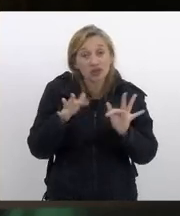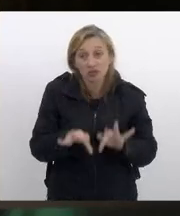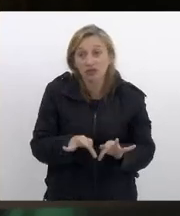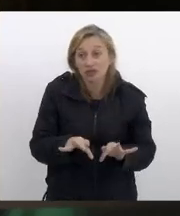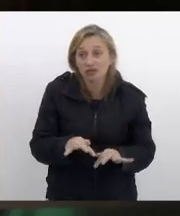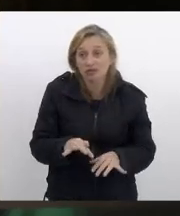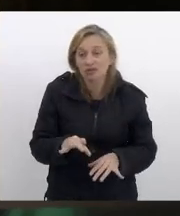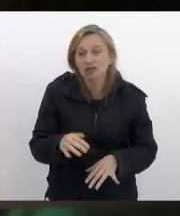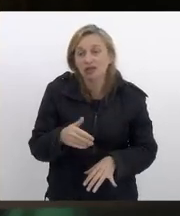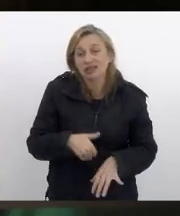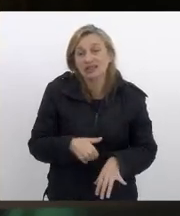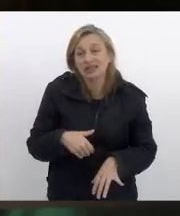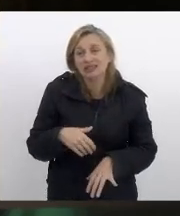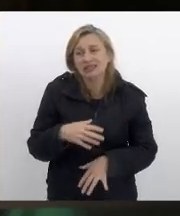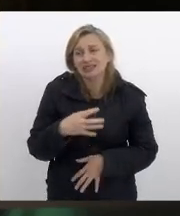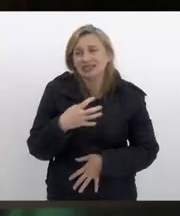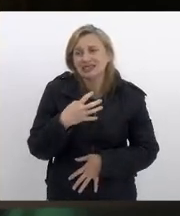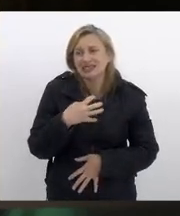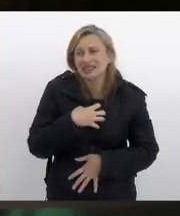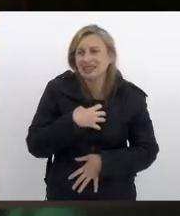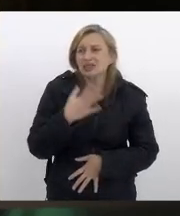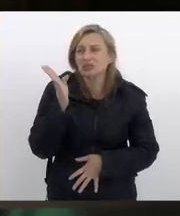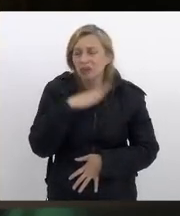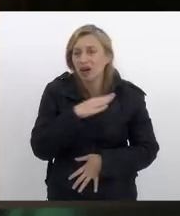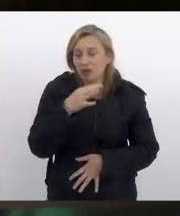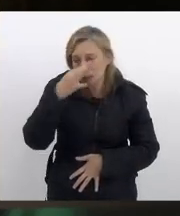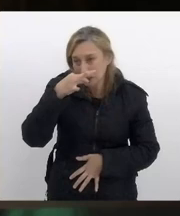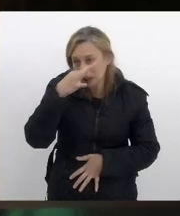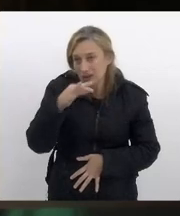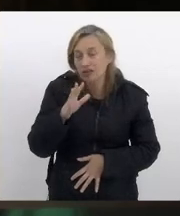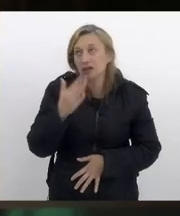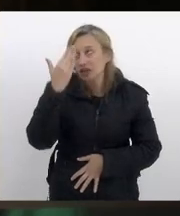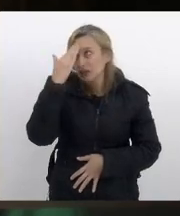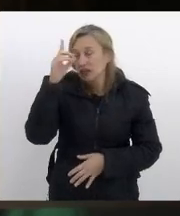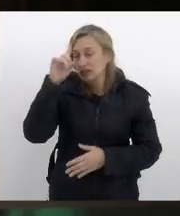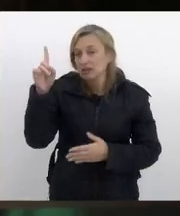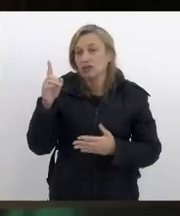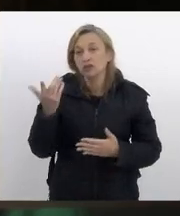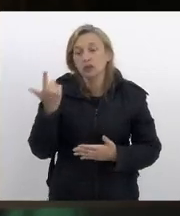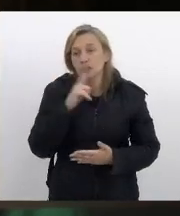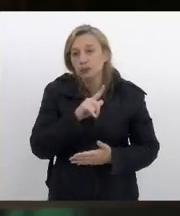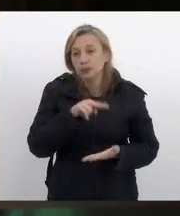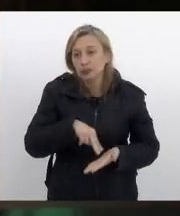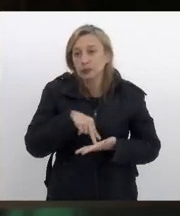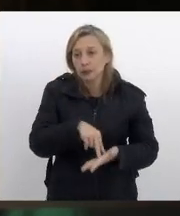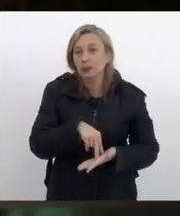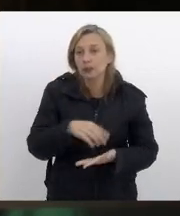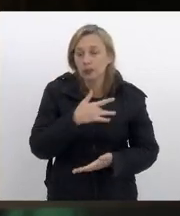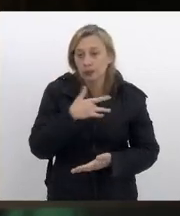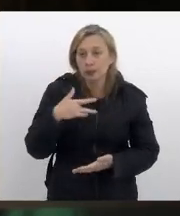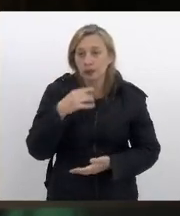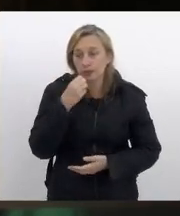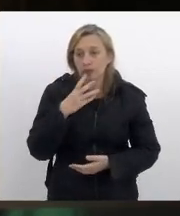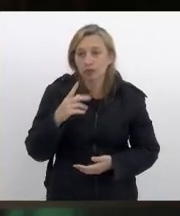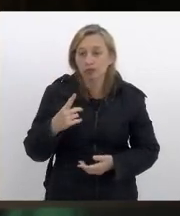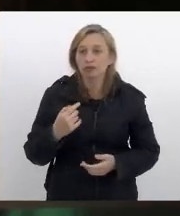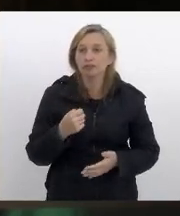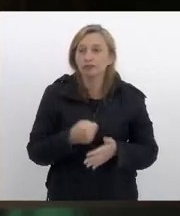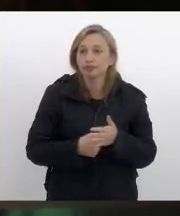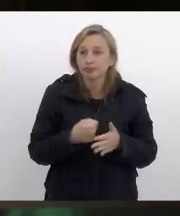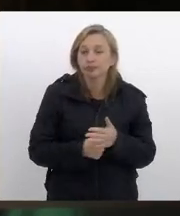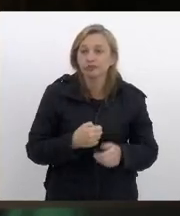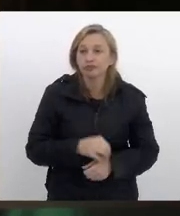estava passando muito mal, essa gripe aí me pegou, hoje, graças a Deus, eu consegui levantar bem, então estou pronto para a guerra.